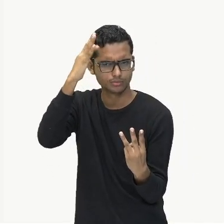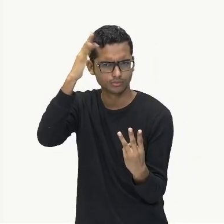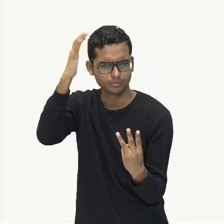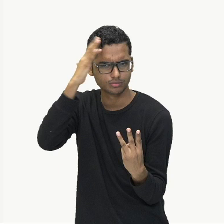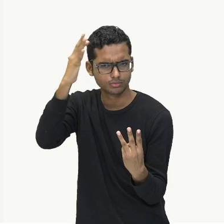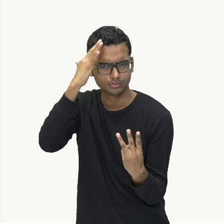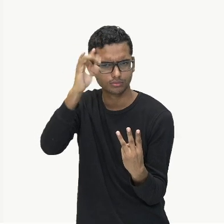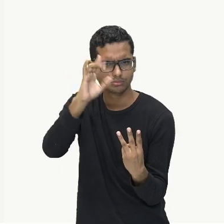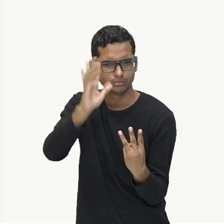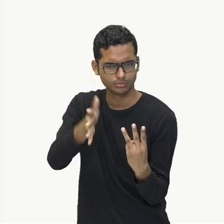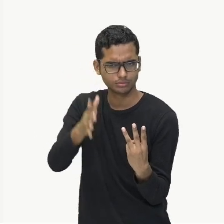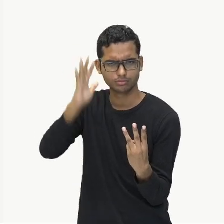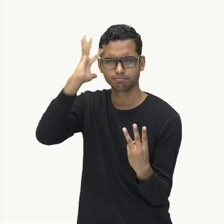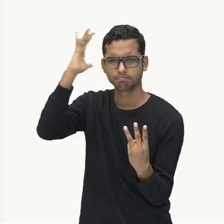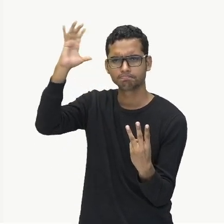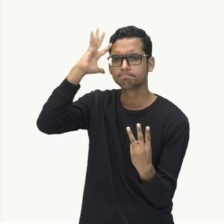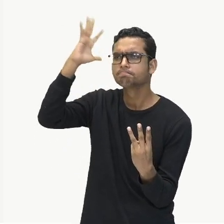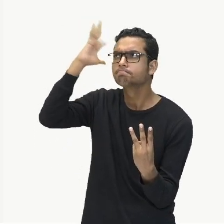isso?